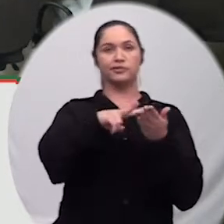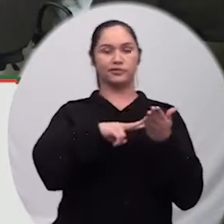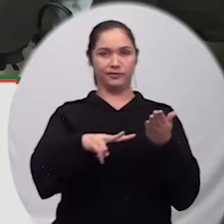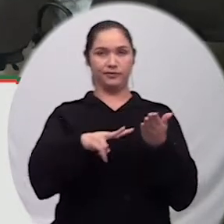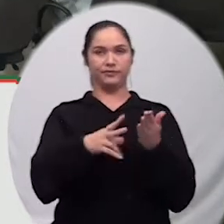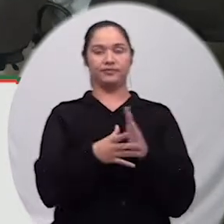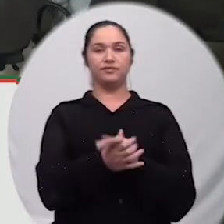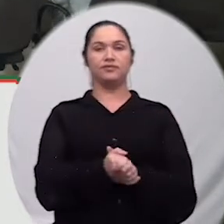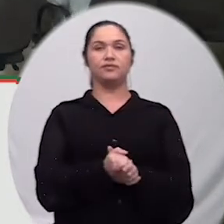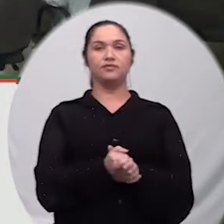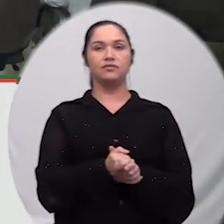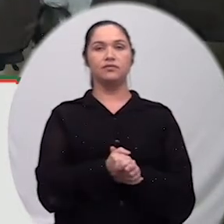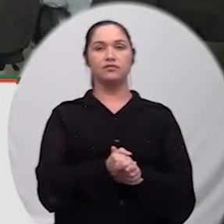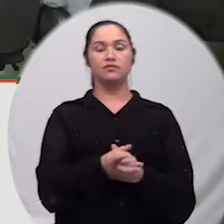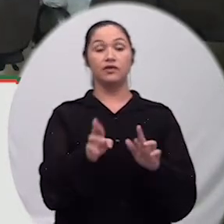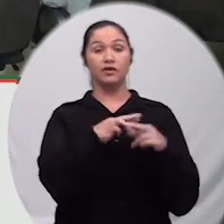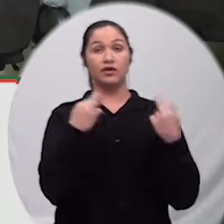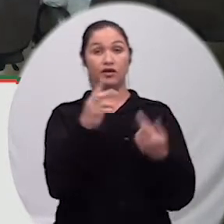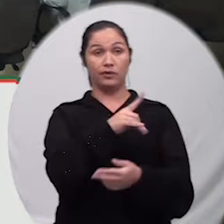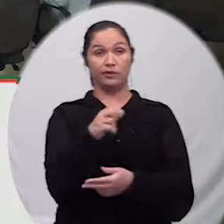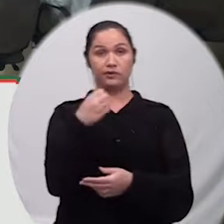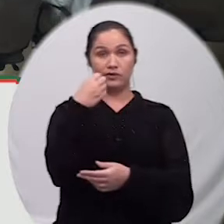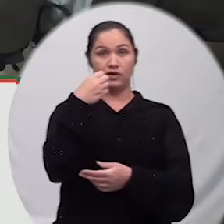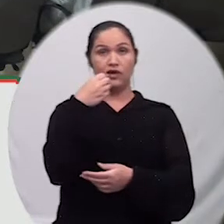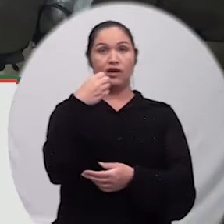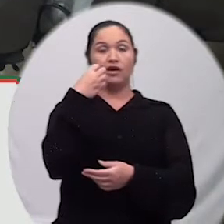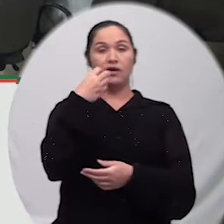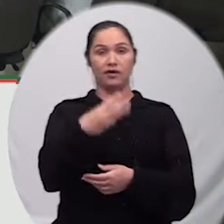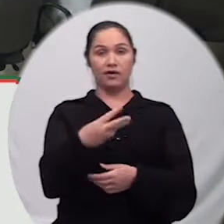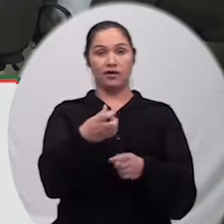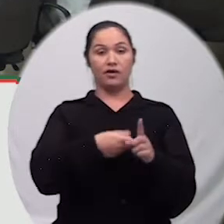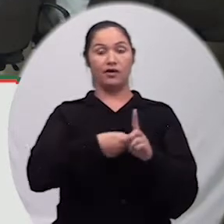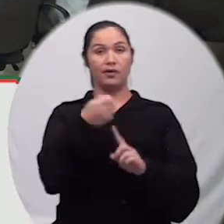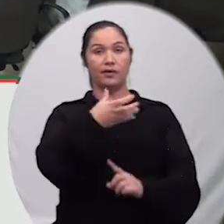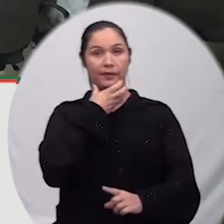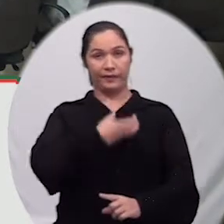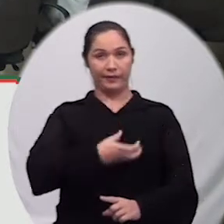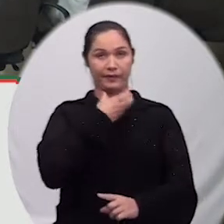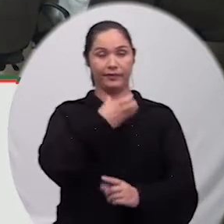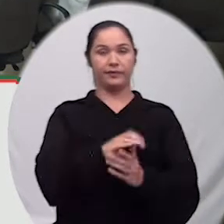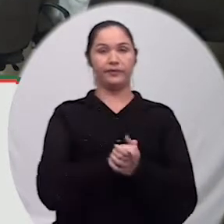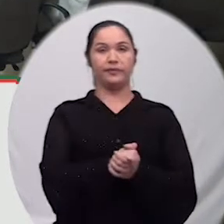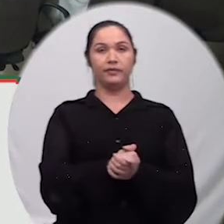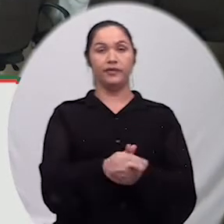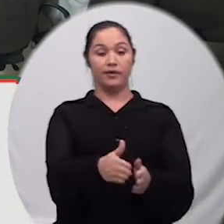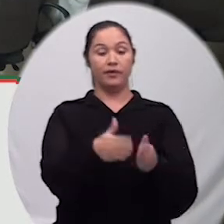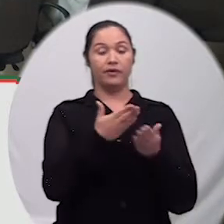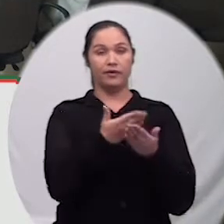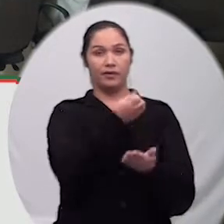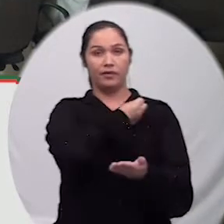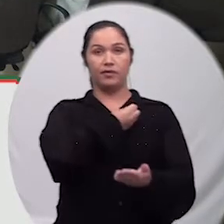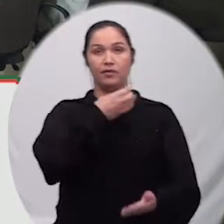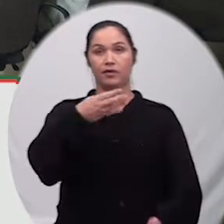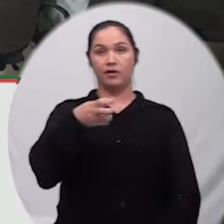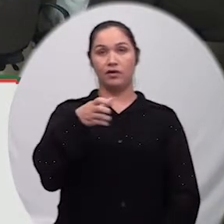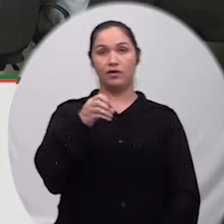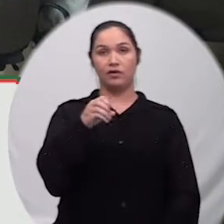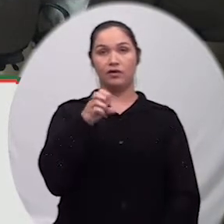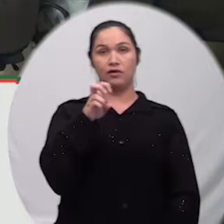Sessão do dia 3/12/2018. Expediente. Requerimentos números 405,